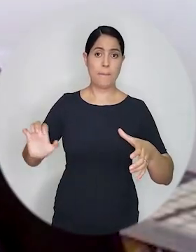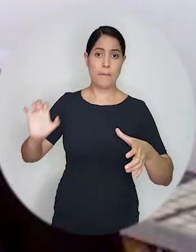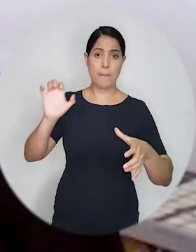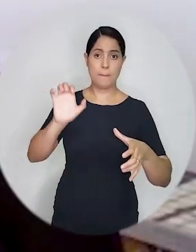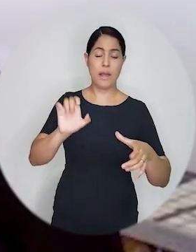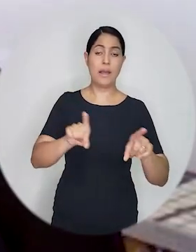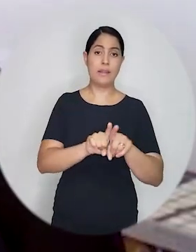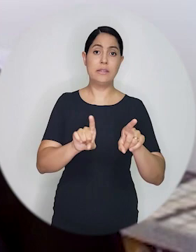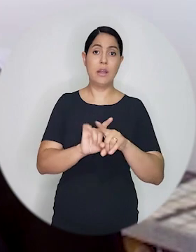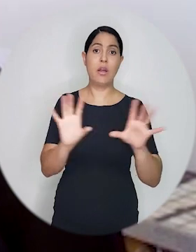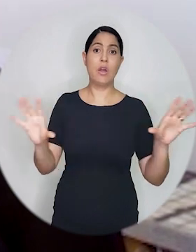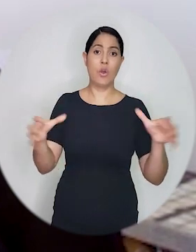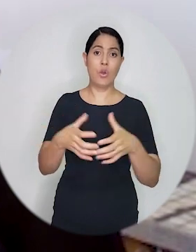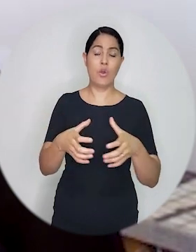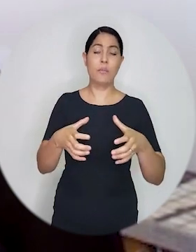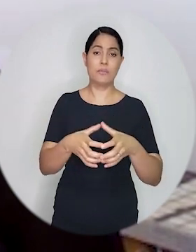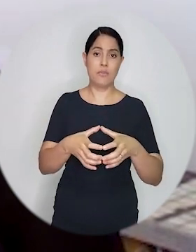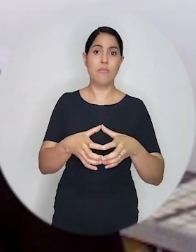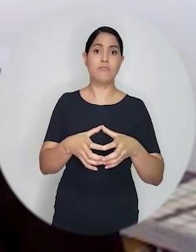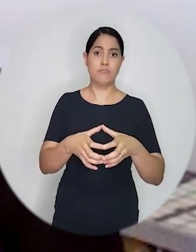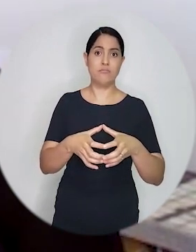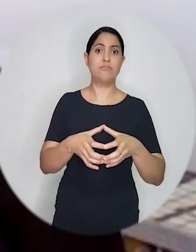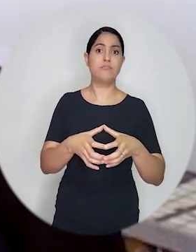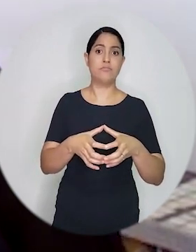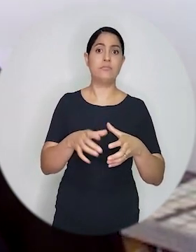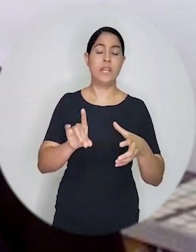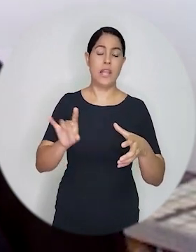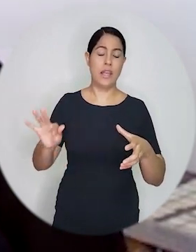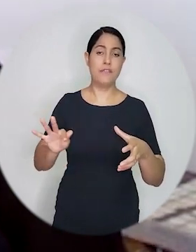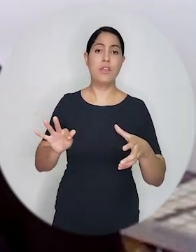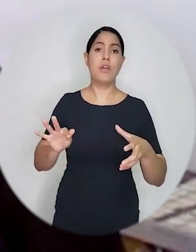estaduais e distritais de prevenção e combate à tortura,